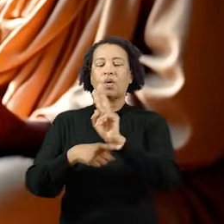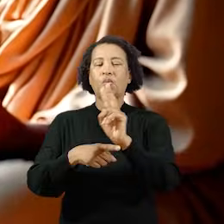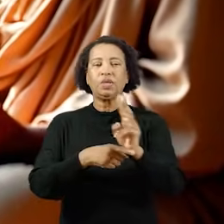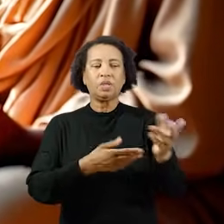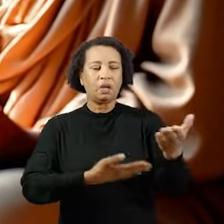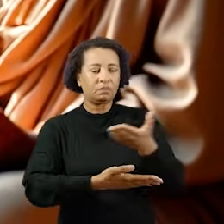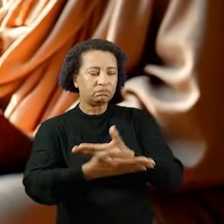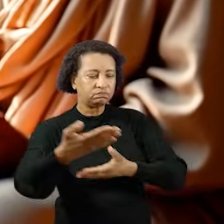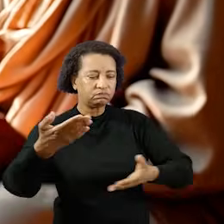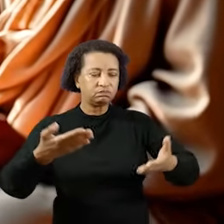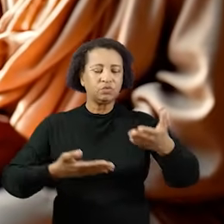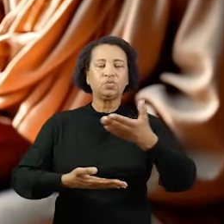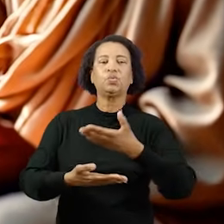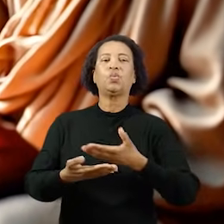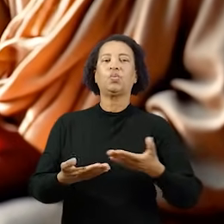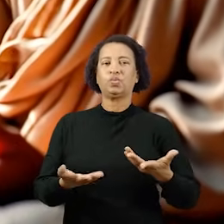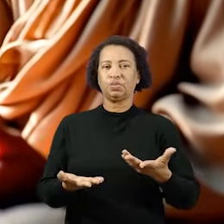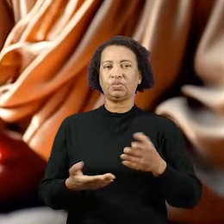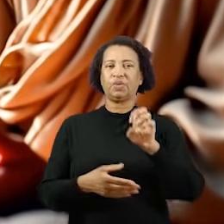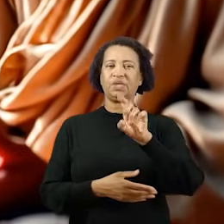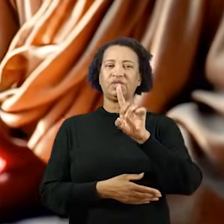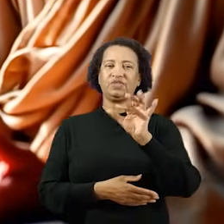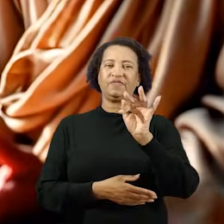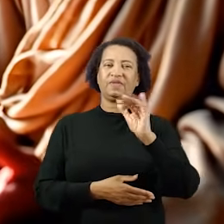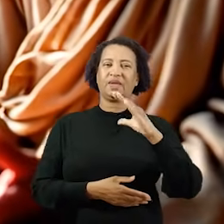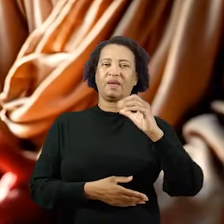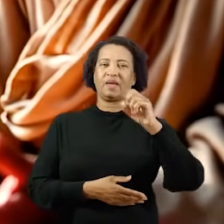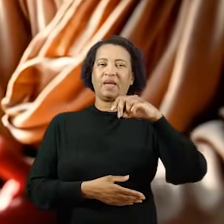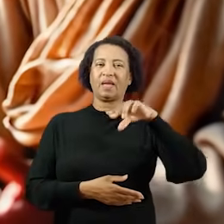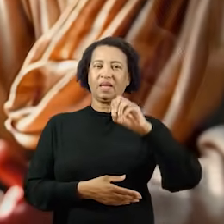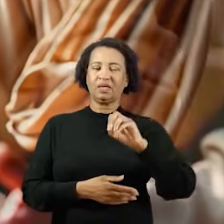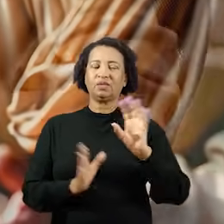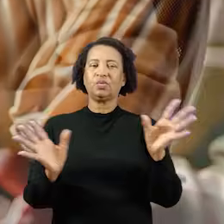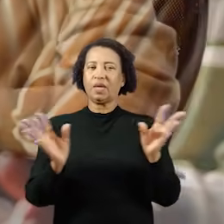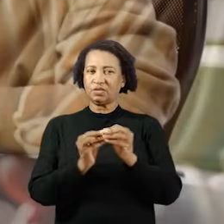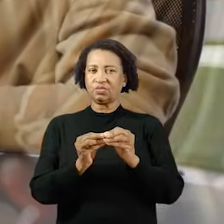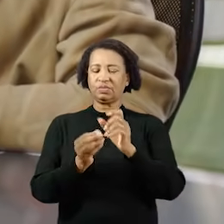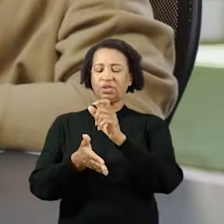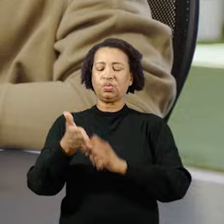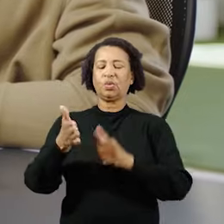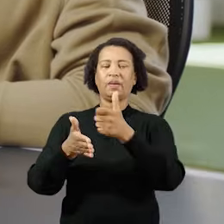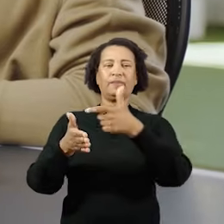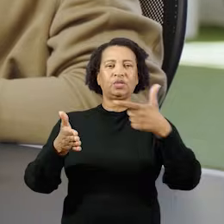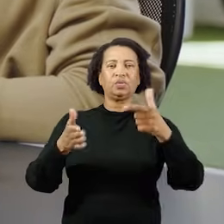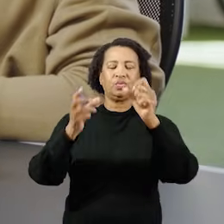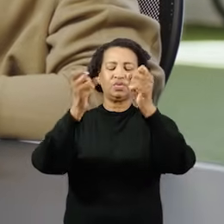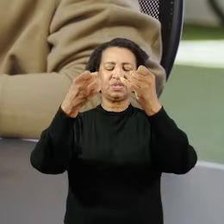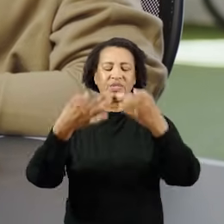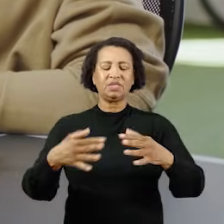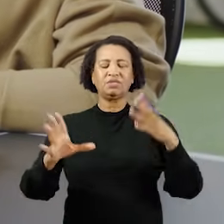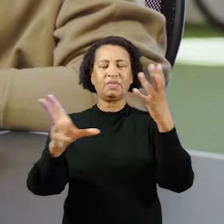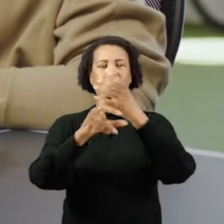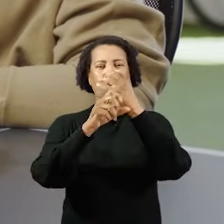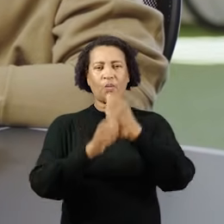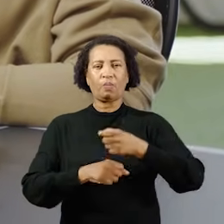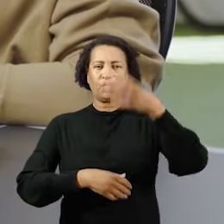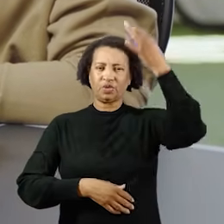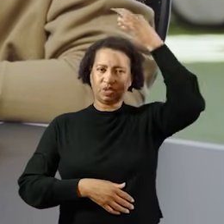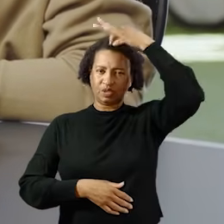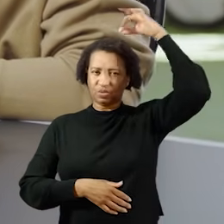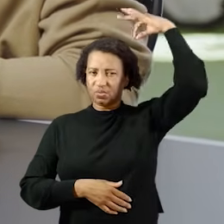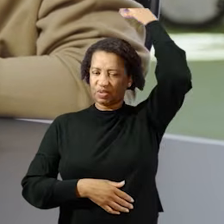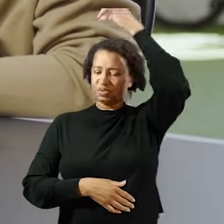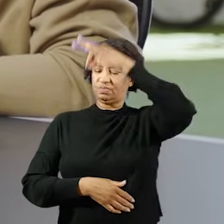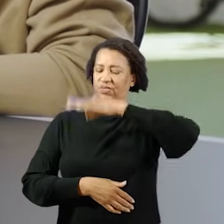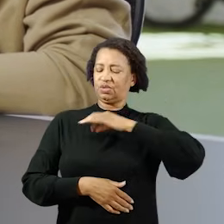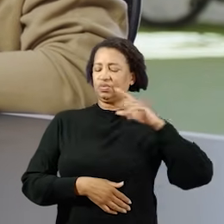dos outros, edificando uns aos outros. Resumindo, o capítulo 12 descreve o poder do Espírito Santo sobre